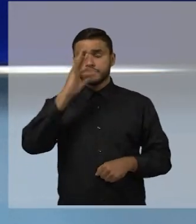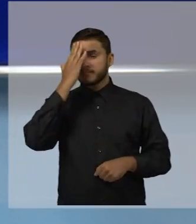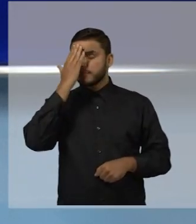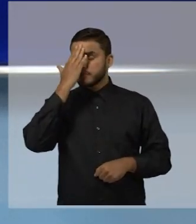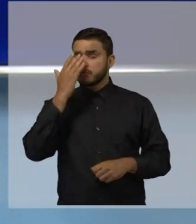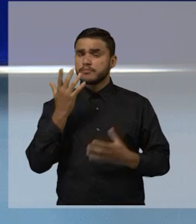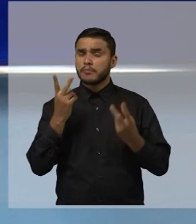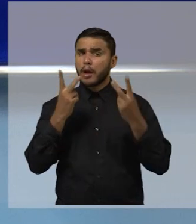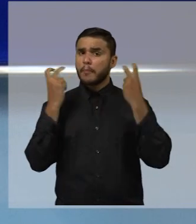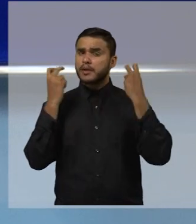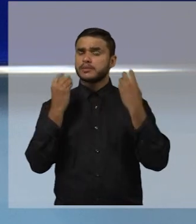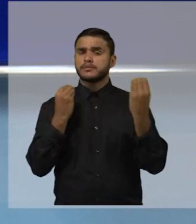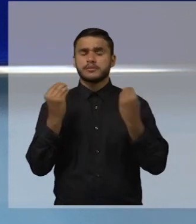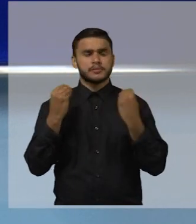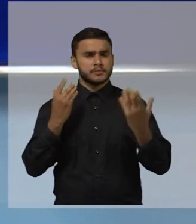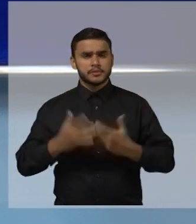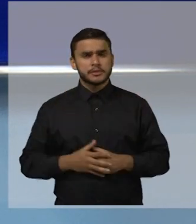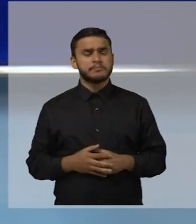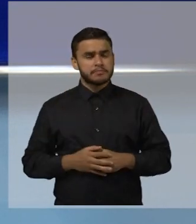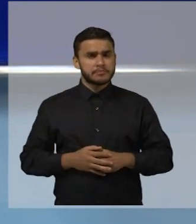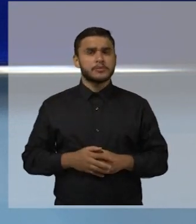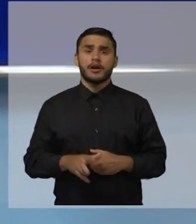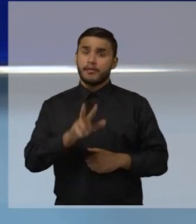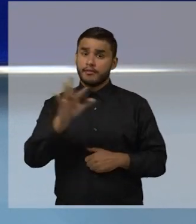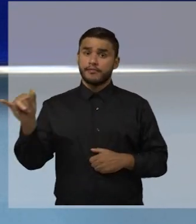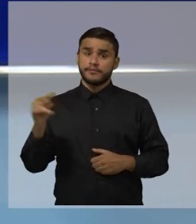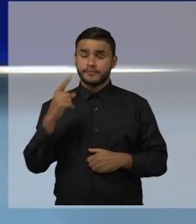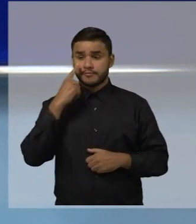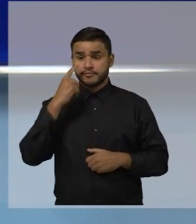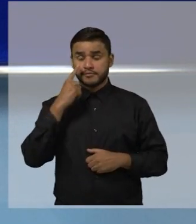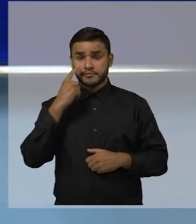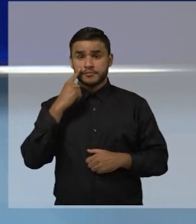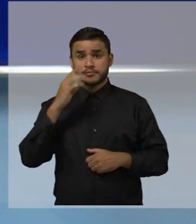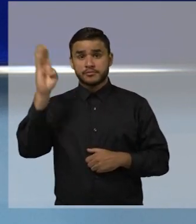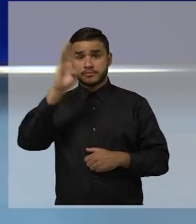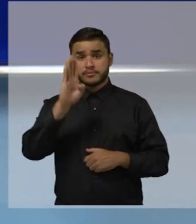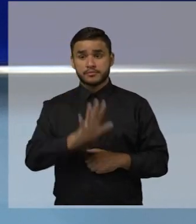aí colocado, que será enviado ao Congresso Nacional.